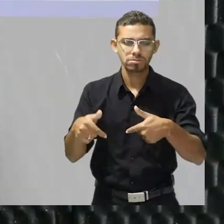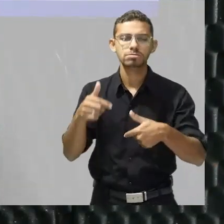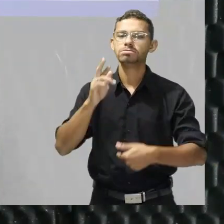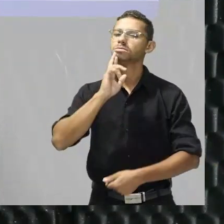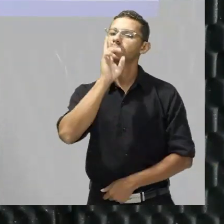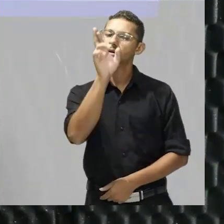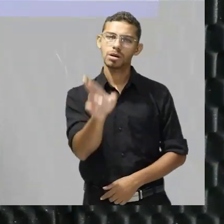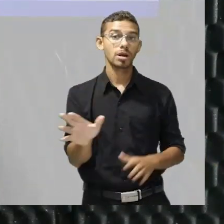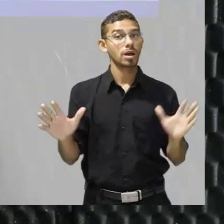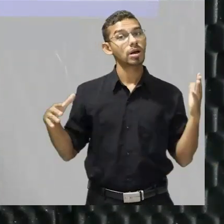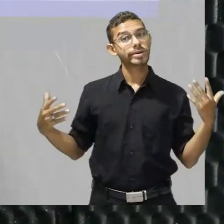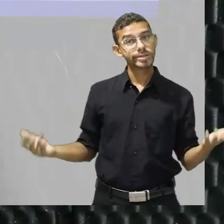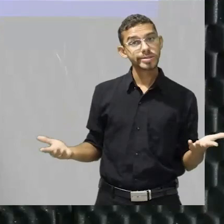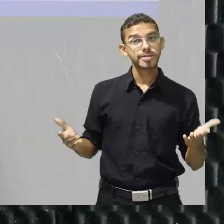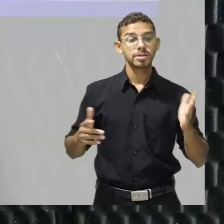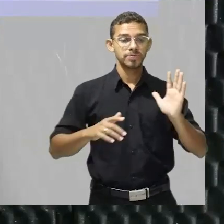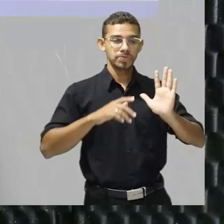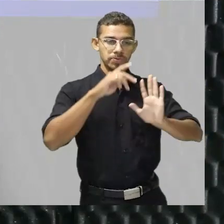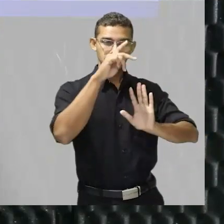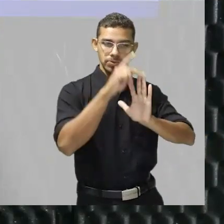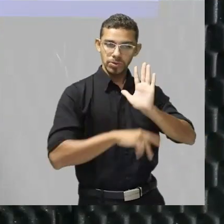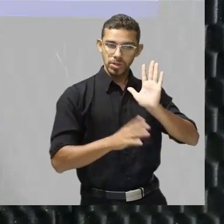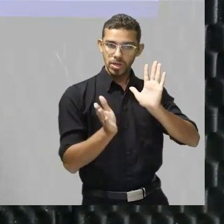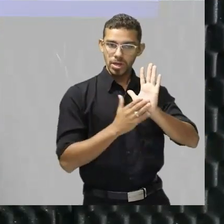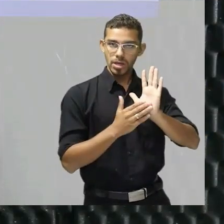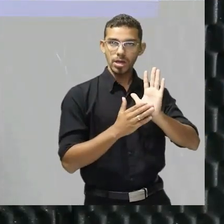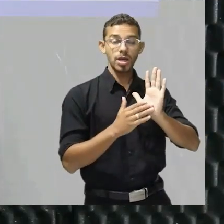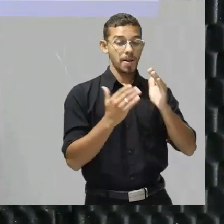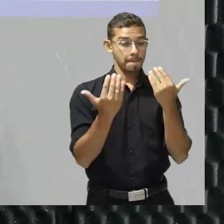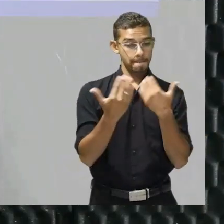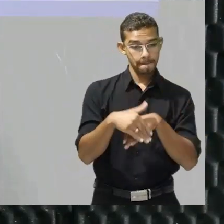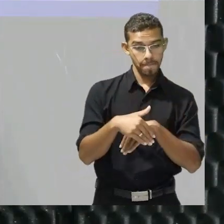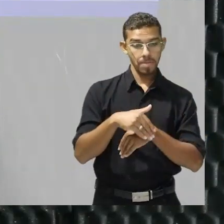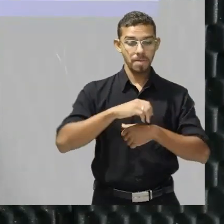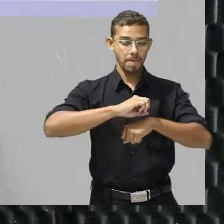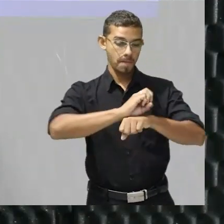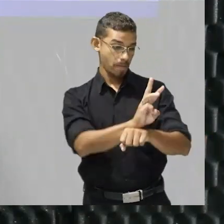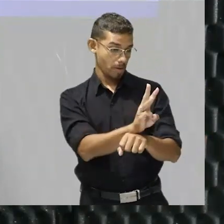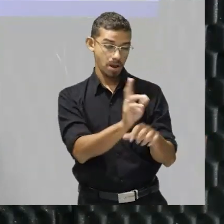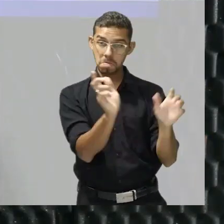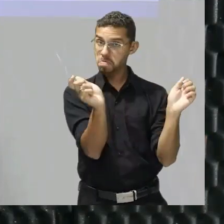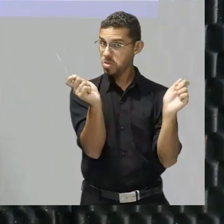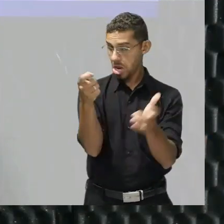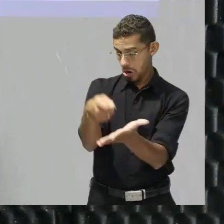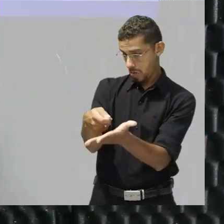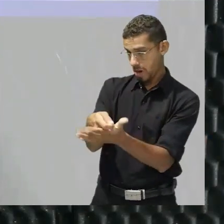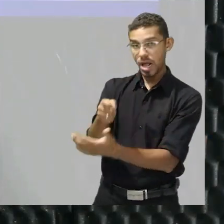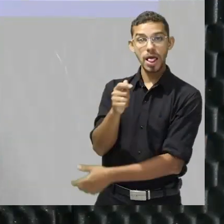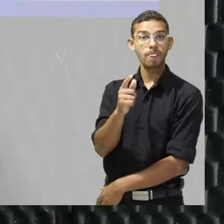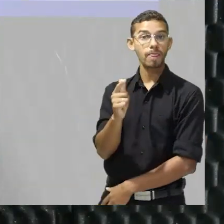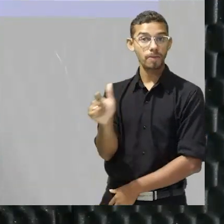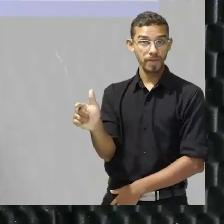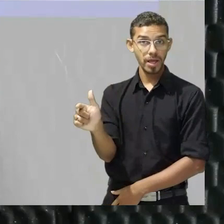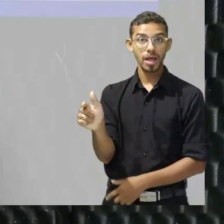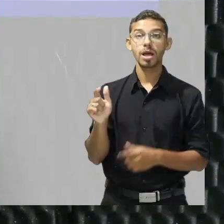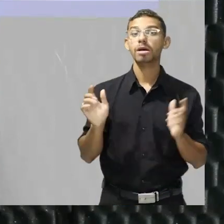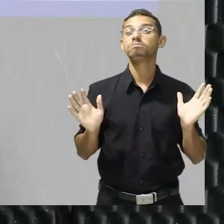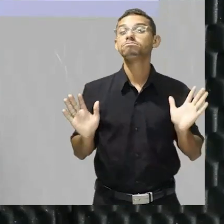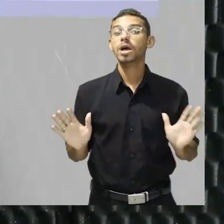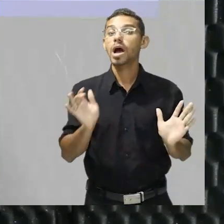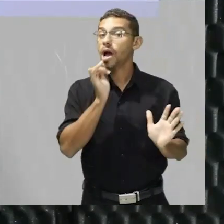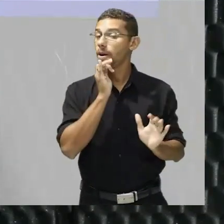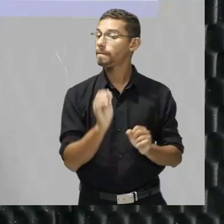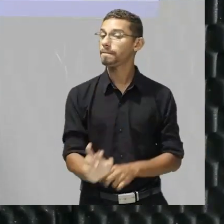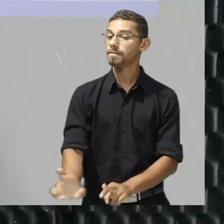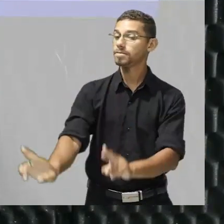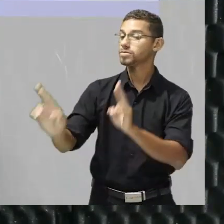embora na redação do país Uema não seja obrigatório a proposta de intervenção mas o que que a